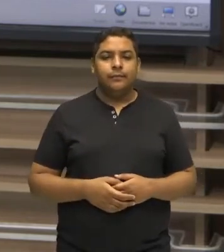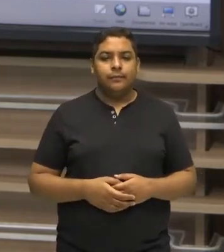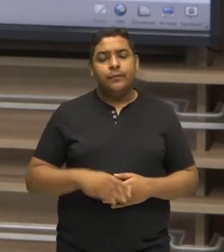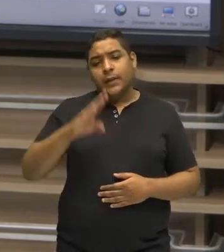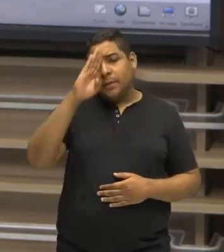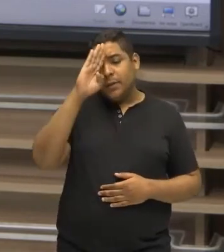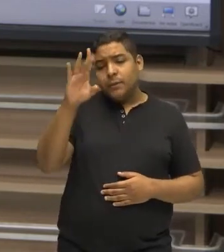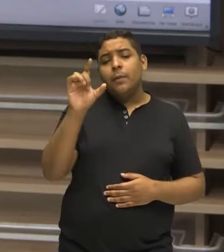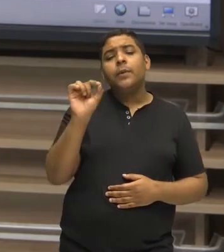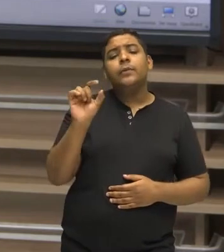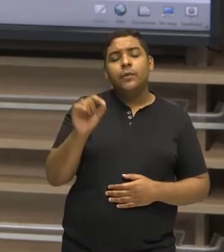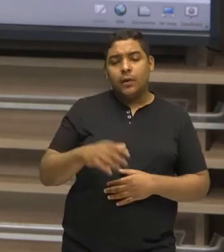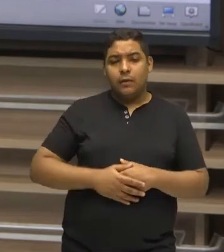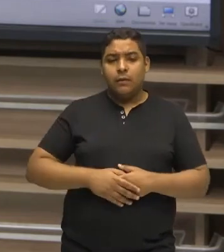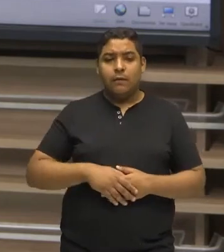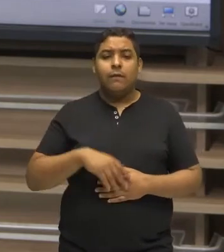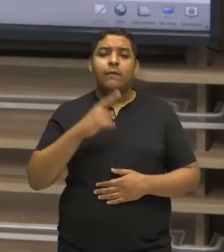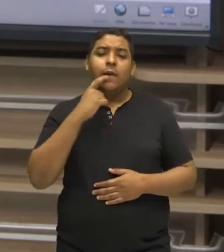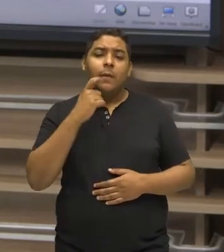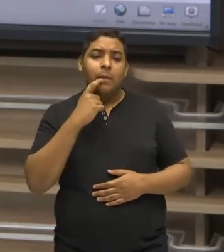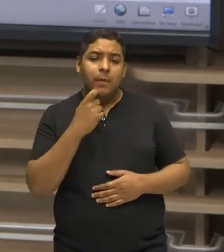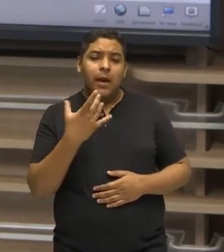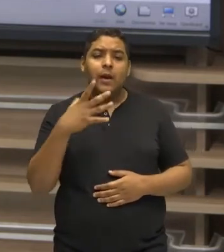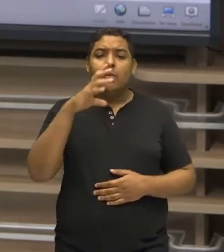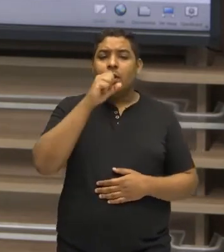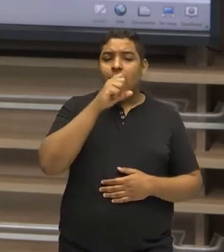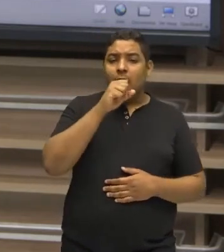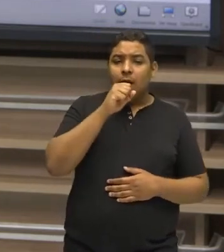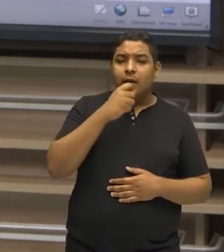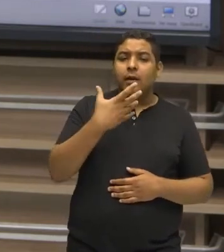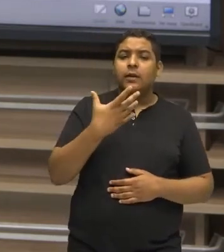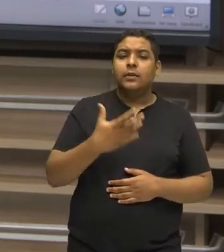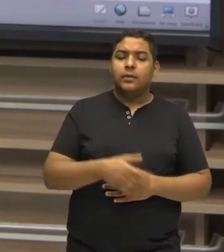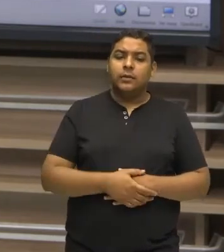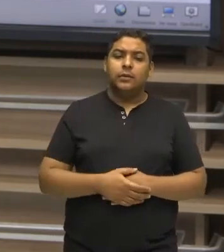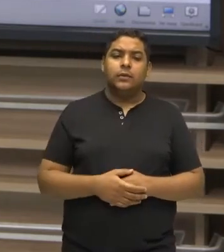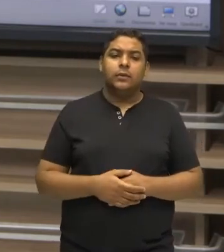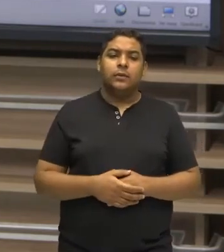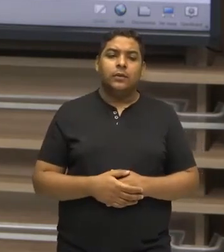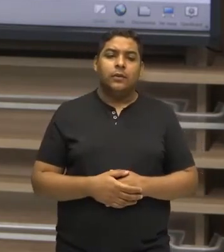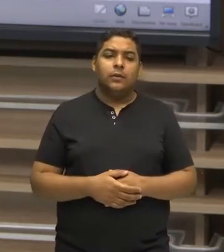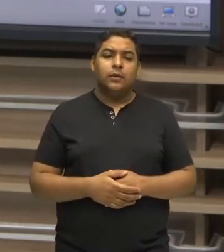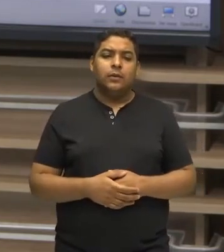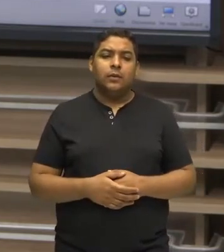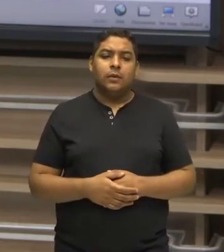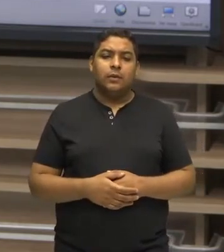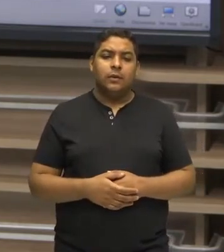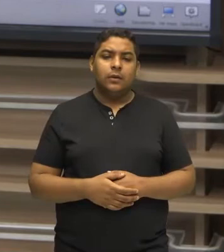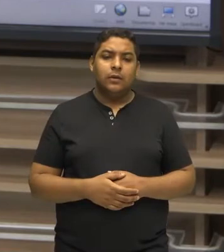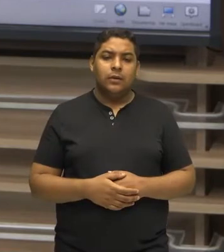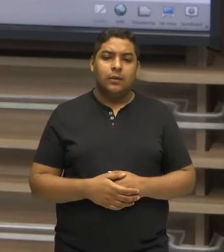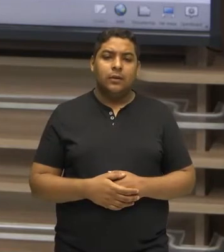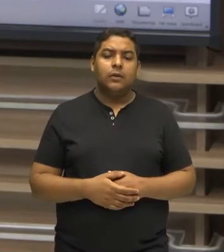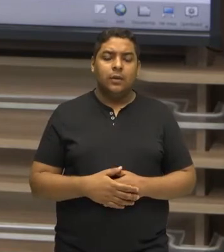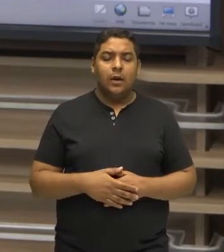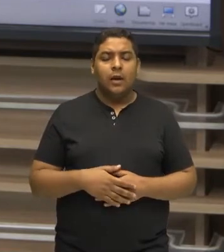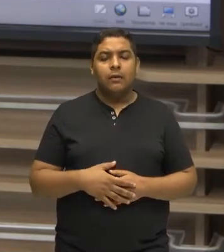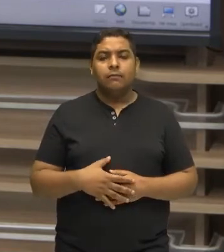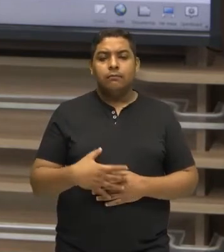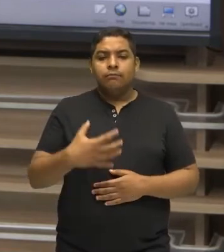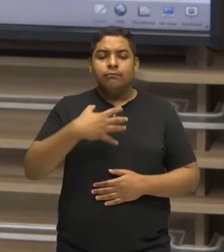principalmente o vermelho, laranja, que representa o fogo, o céu. Já as cores frias não, elas transmitem mais